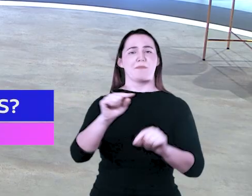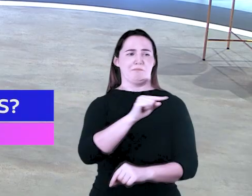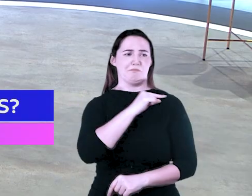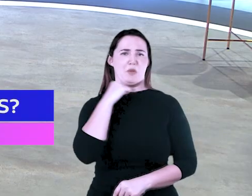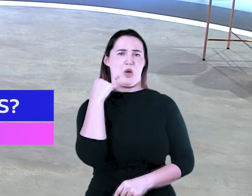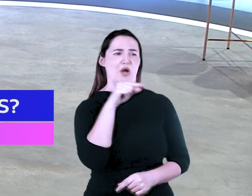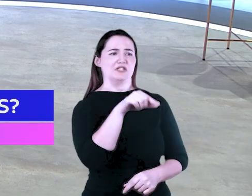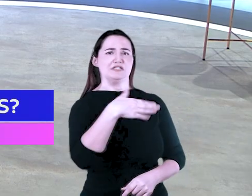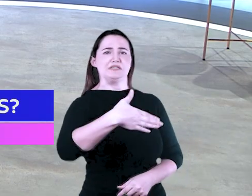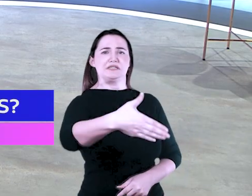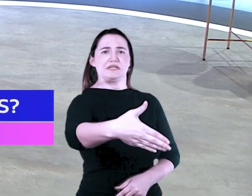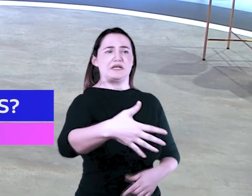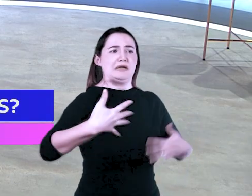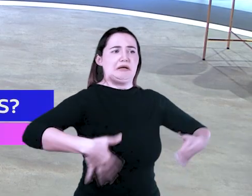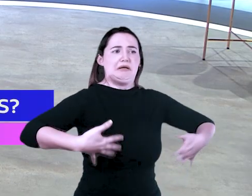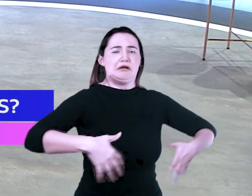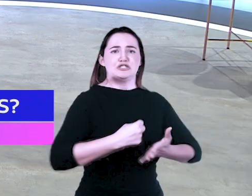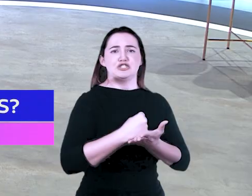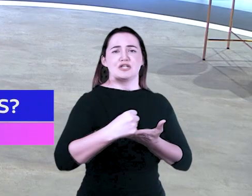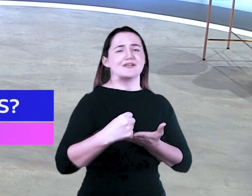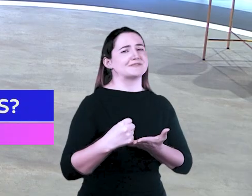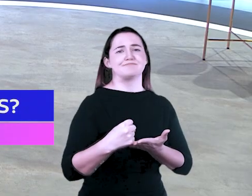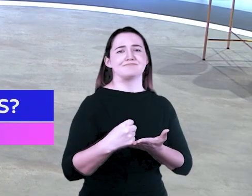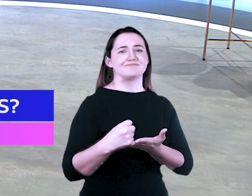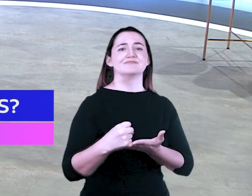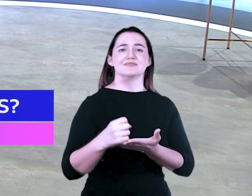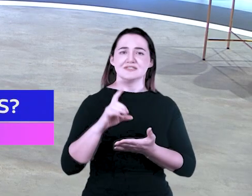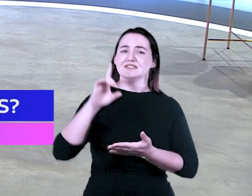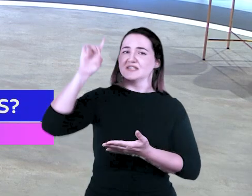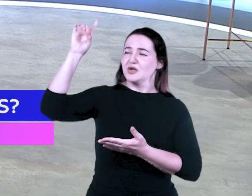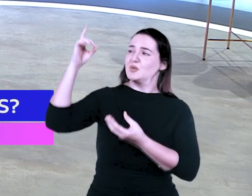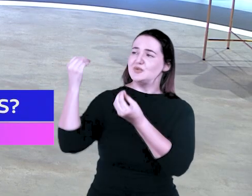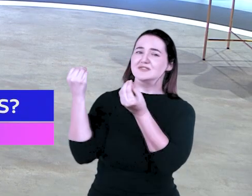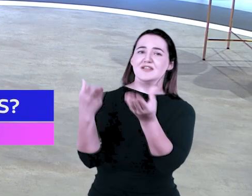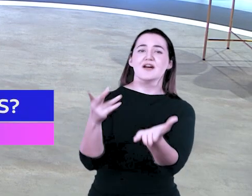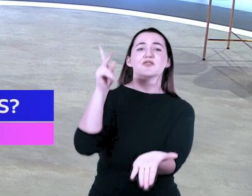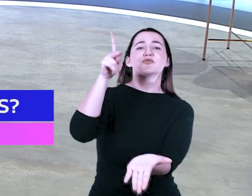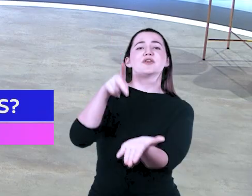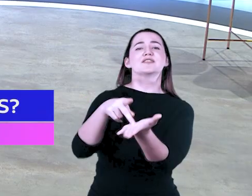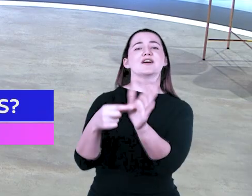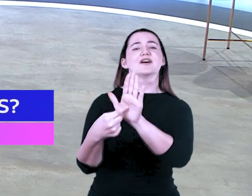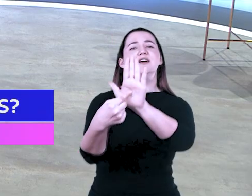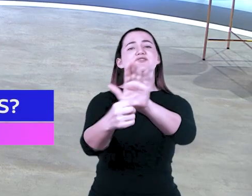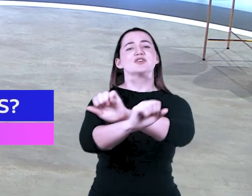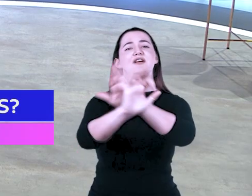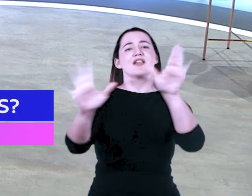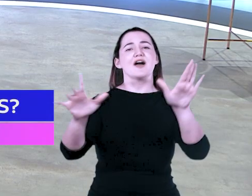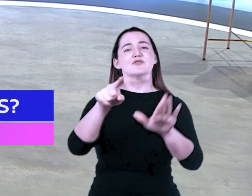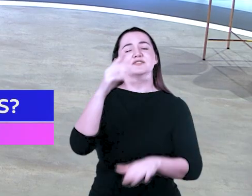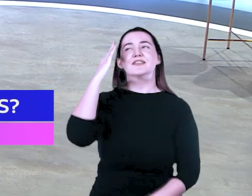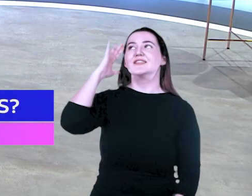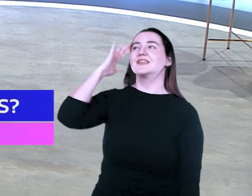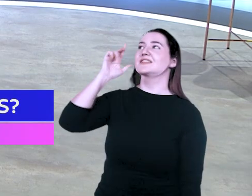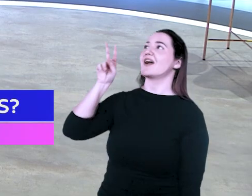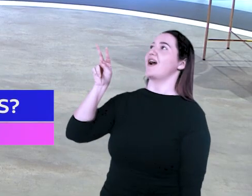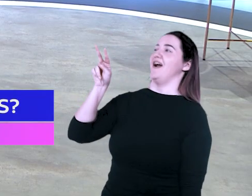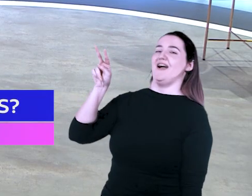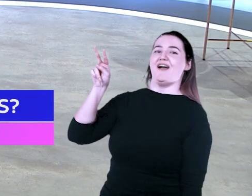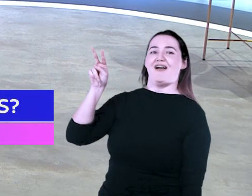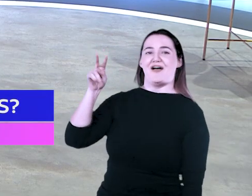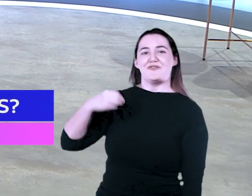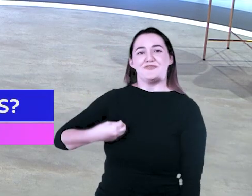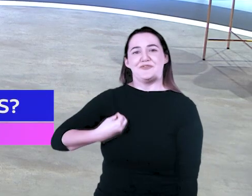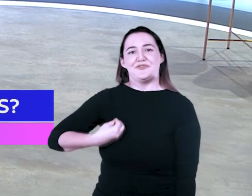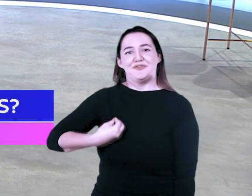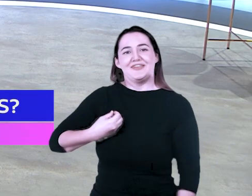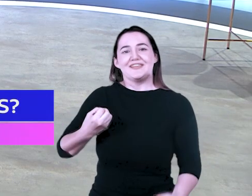morte? A verdade que Deus está colocando diante dos seus olhos não é apenas para ouvir, mas é para